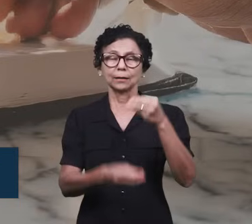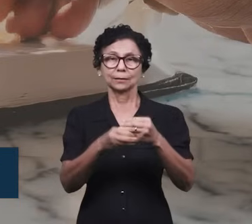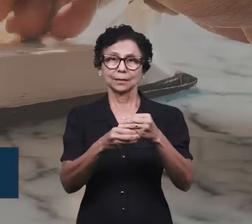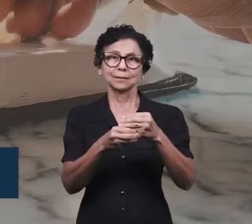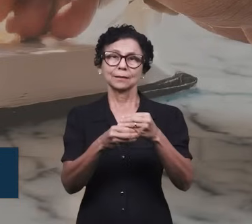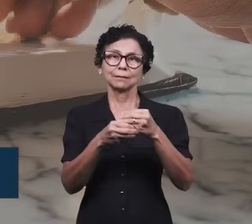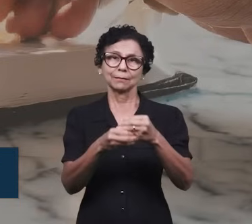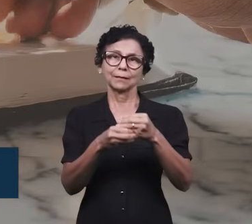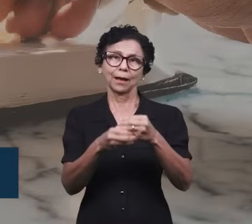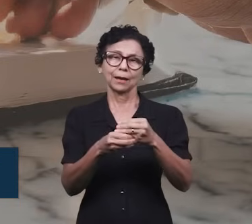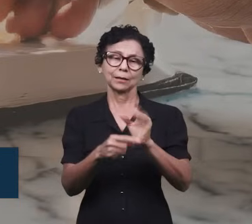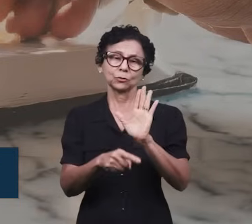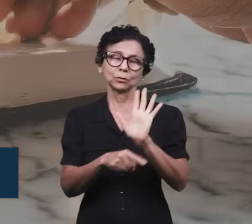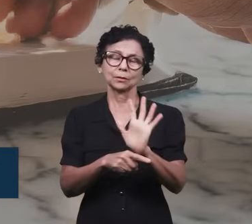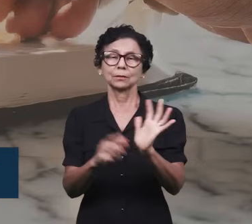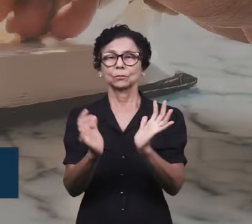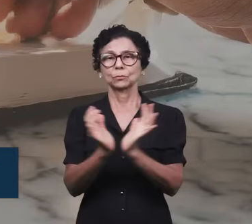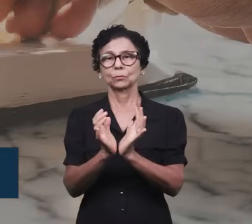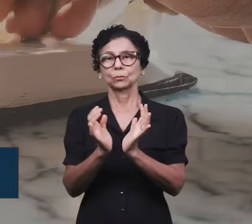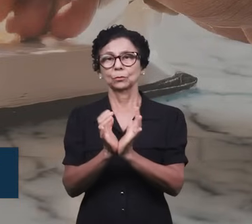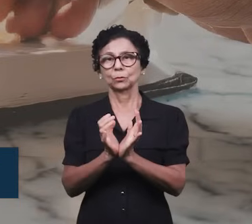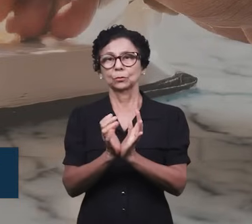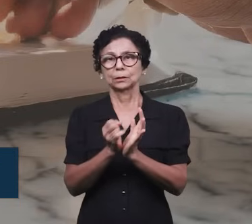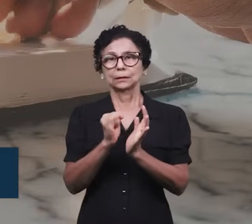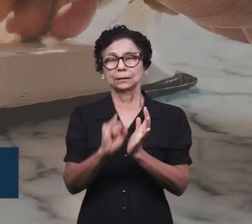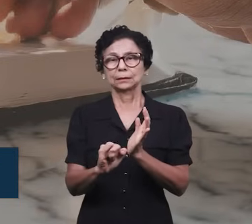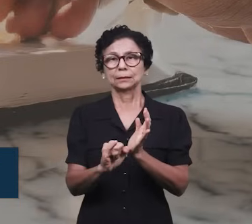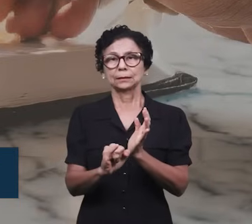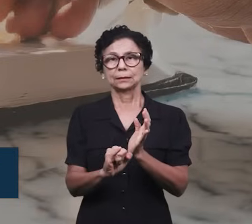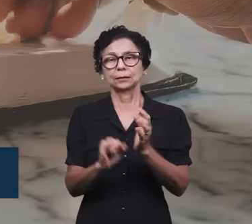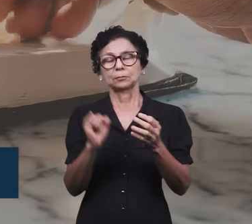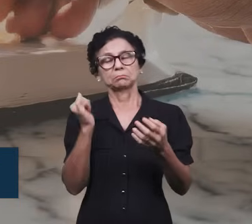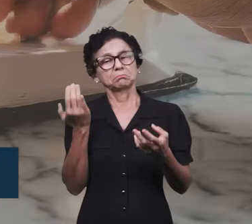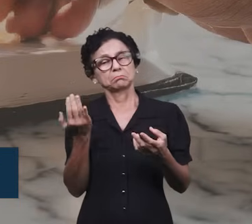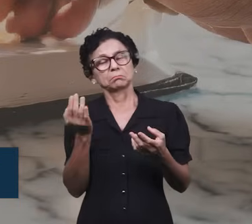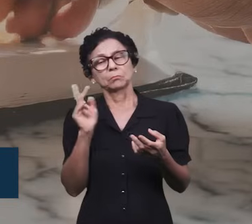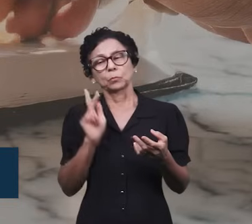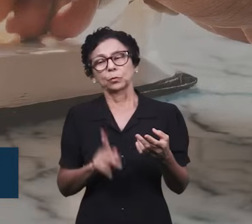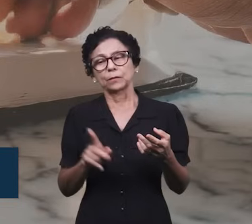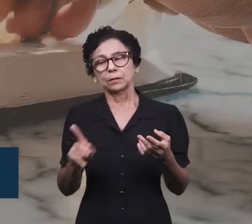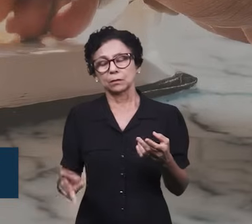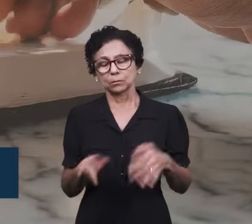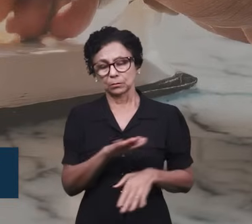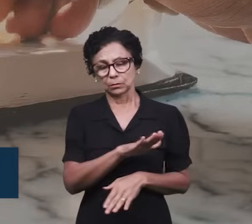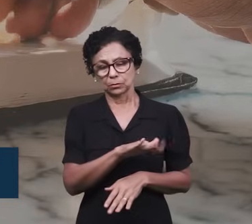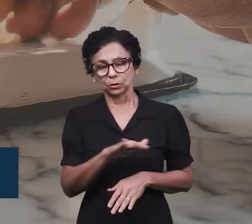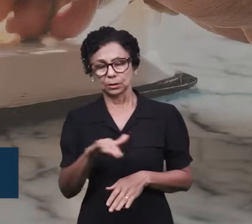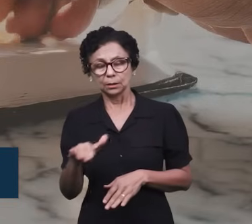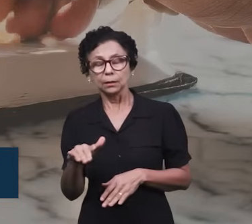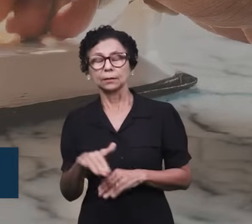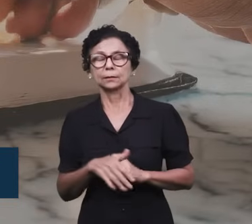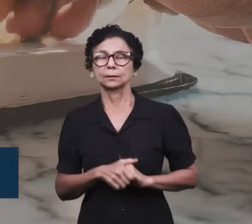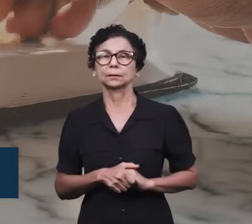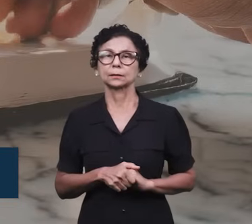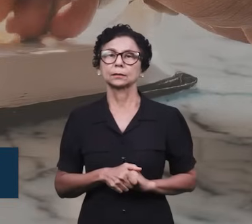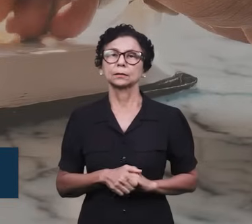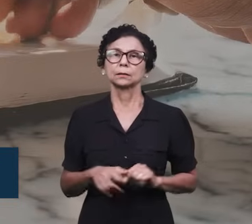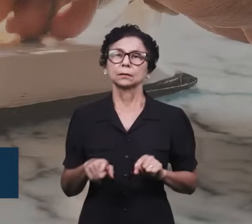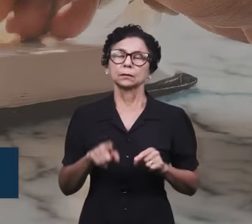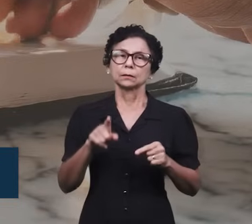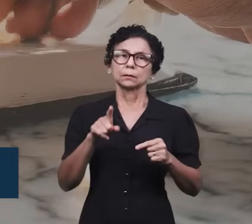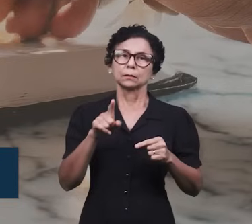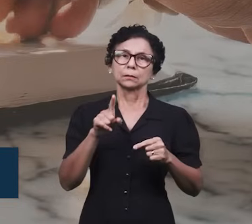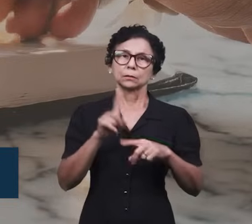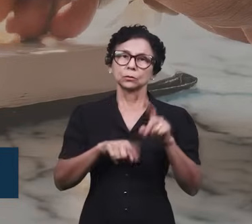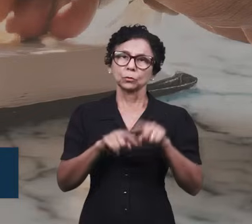ajudar nesse pequeno grupo. E se essa professora de crianças, além de ser professora, tocar um